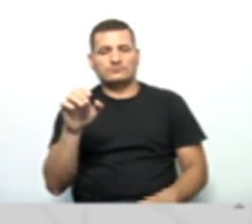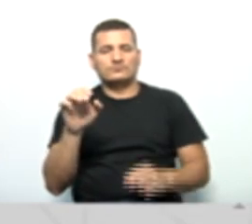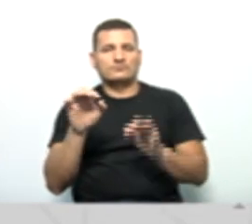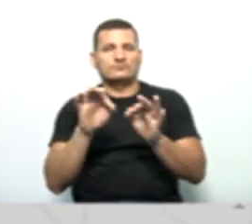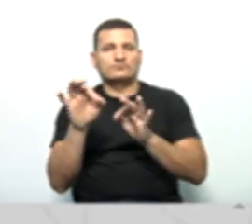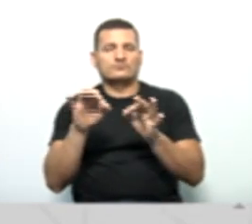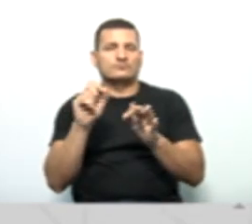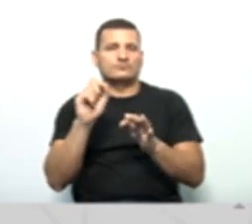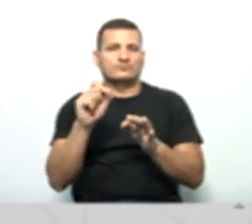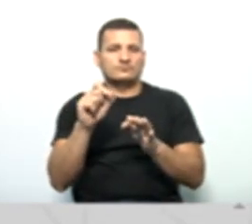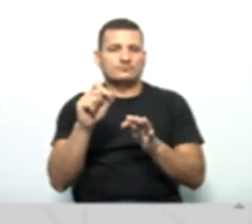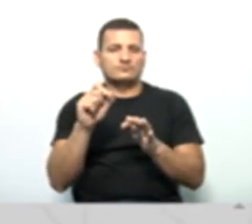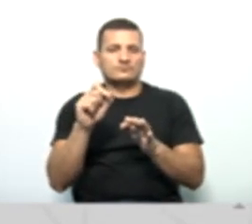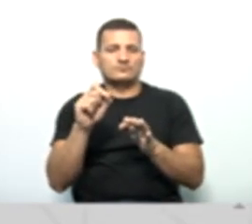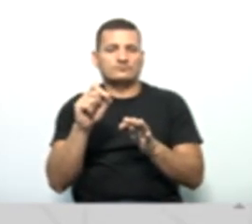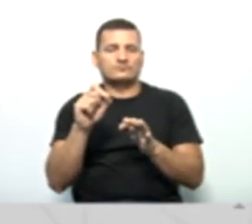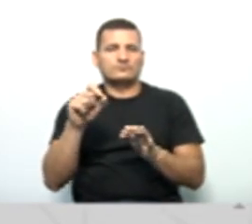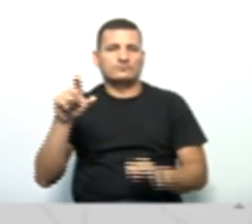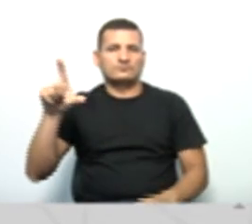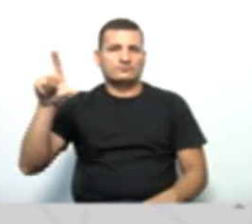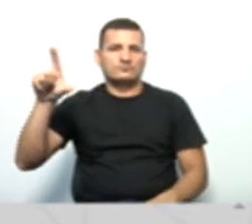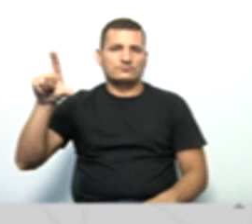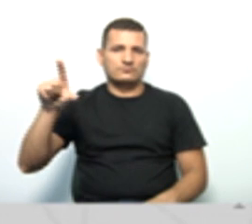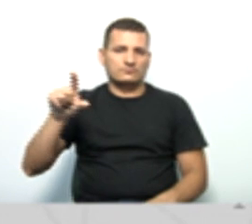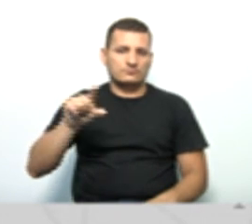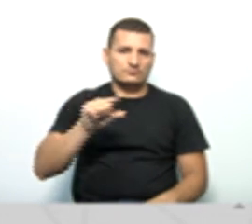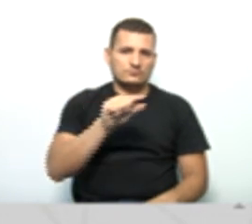decrescente. Ok?